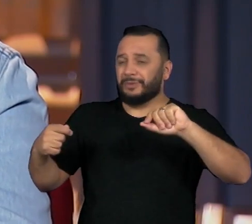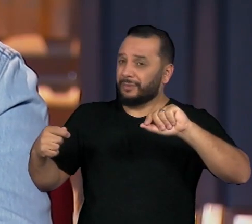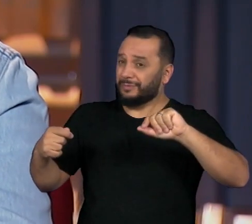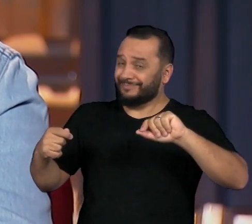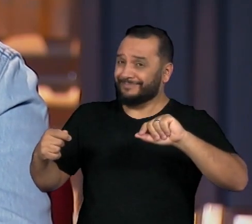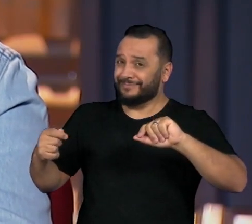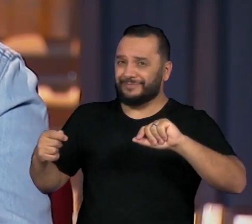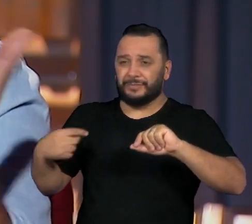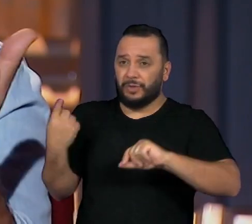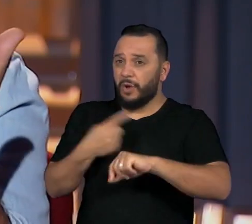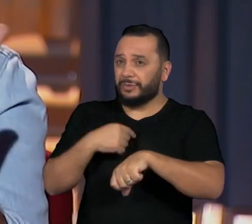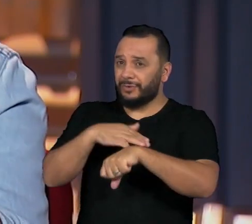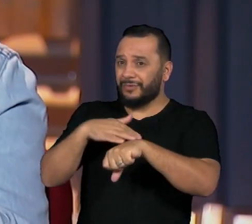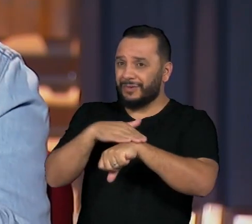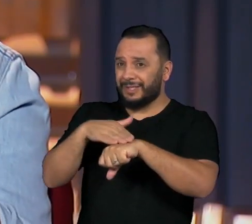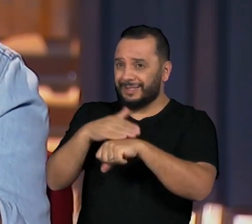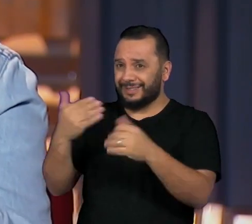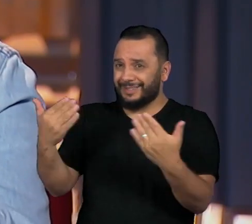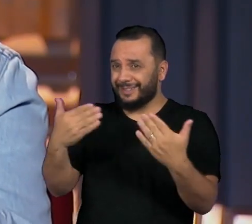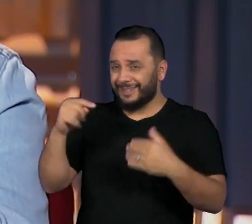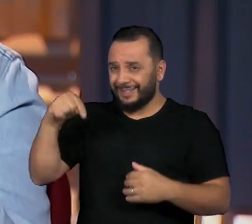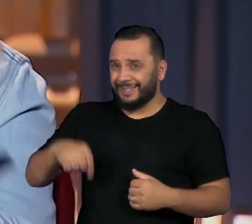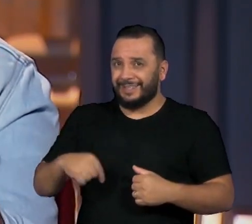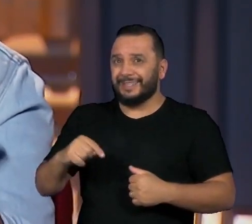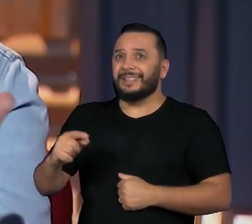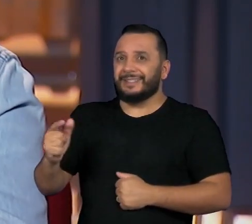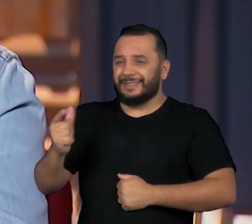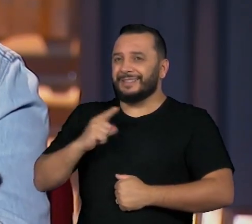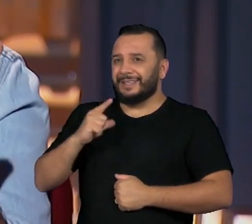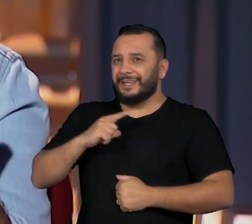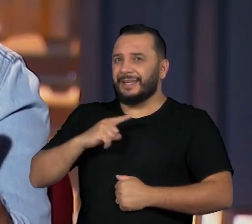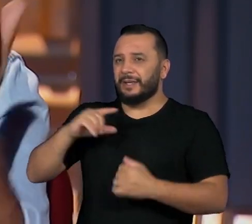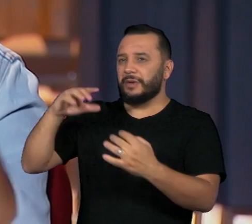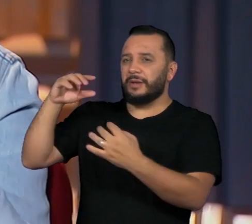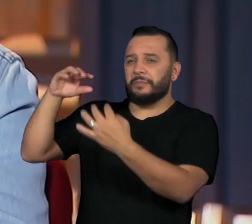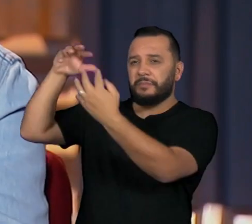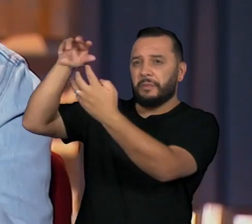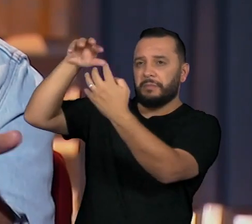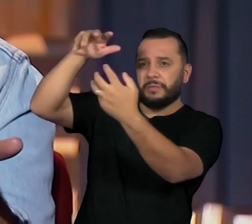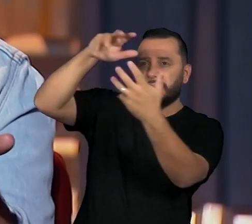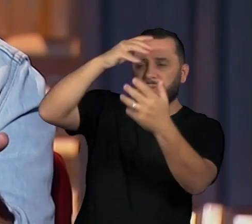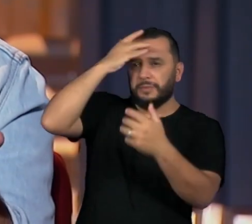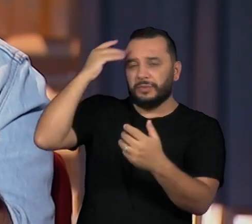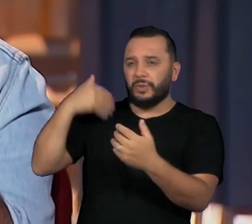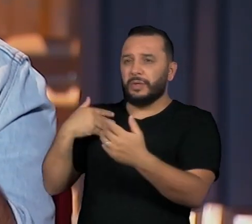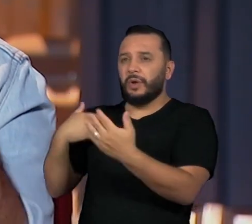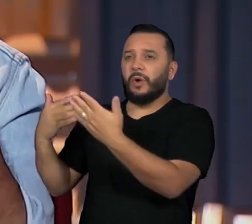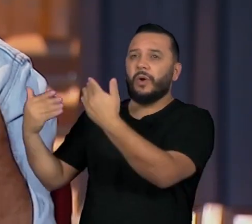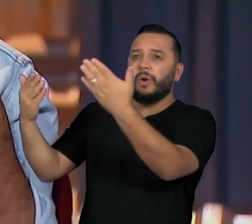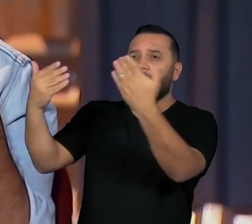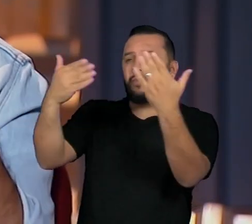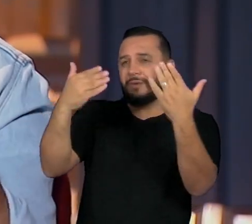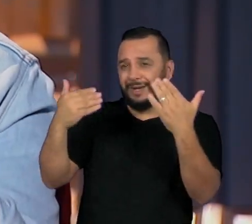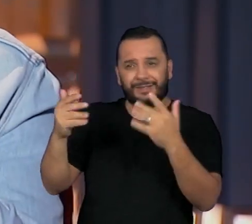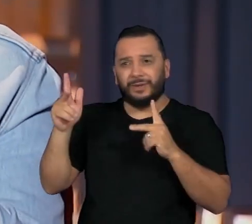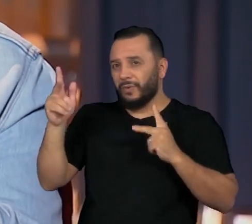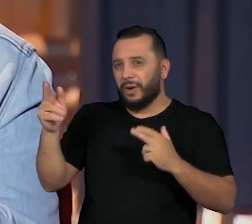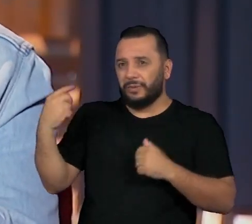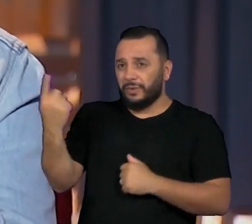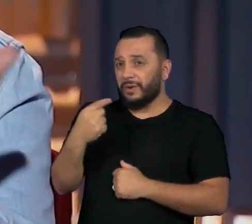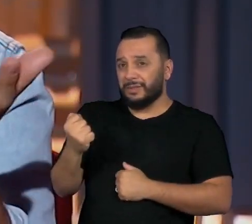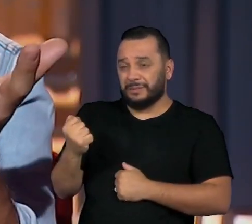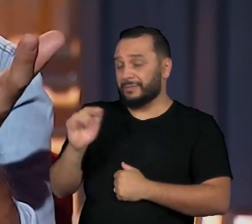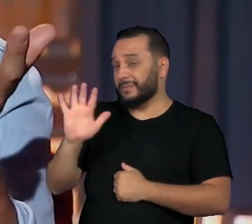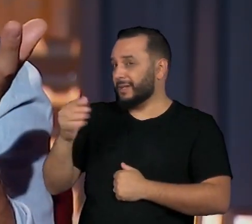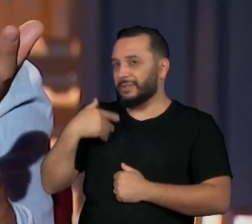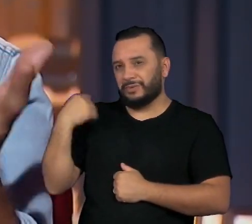existem milhares de planetas em que seres têm conversas assim, mas ao que a gente saiba, não há nenhum. Então, é provável que existam,